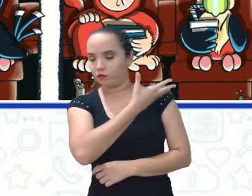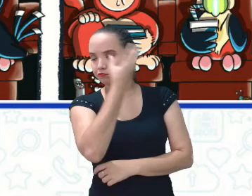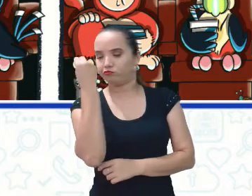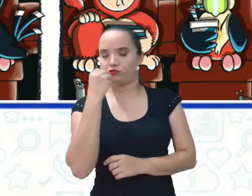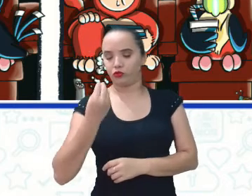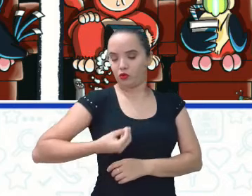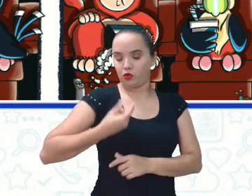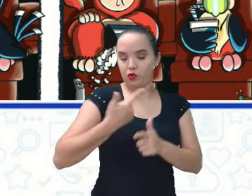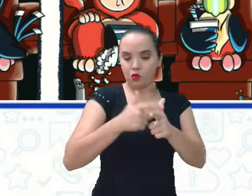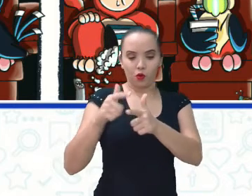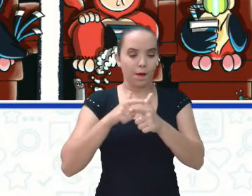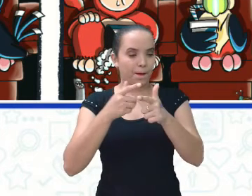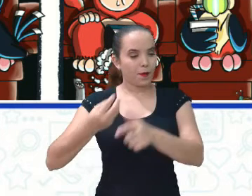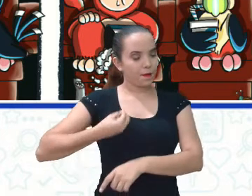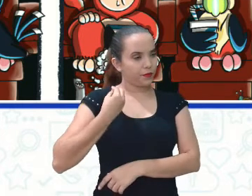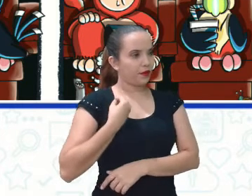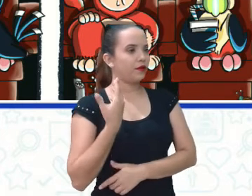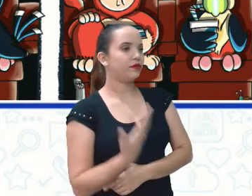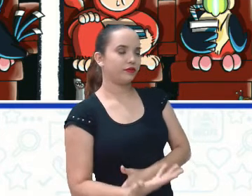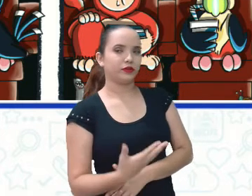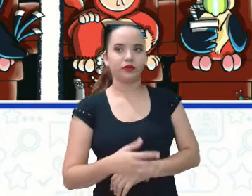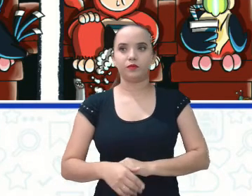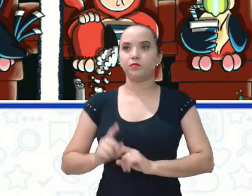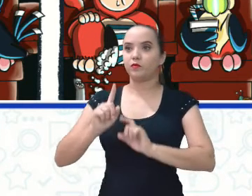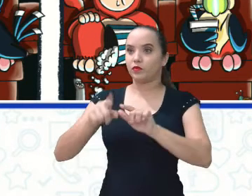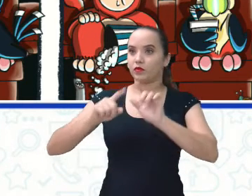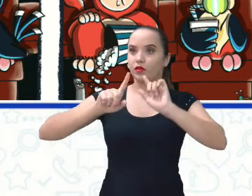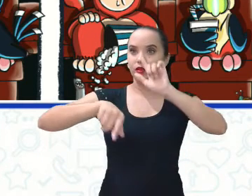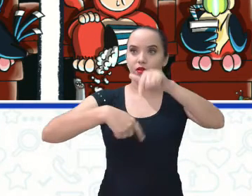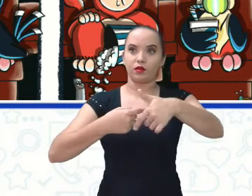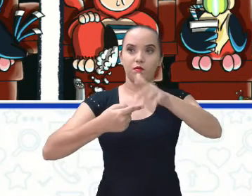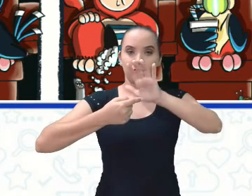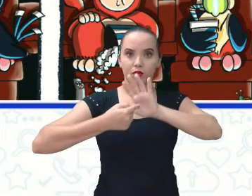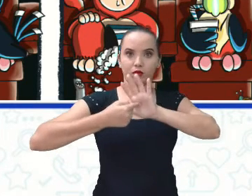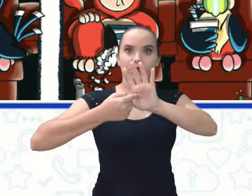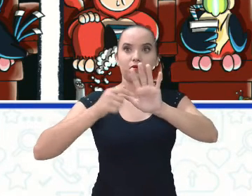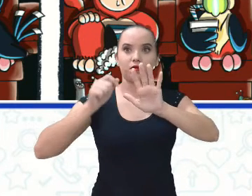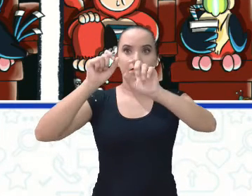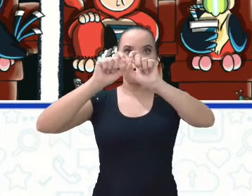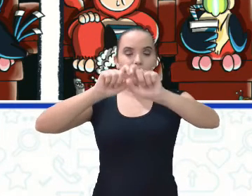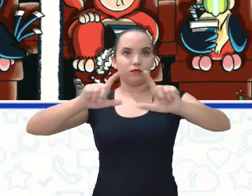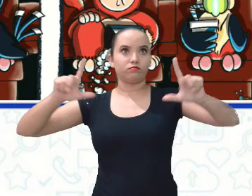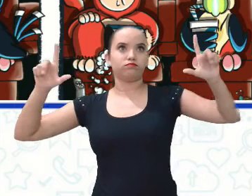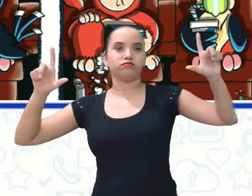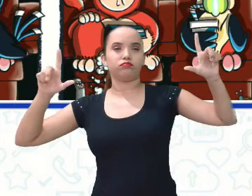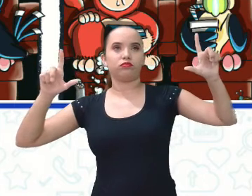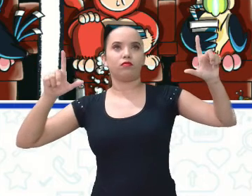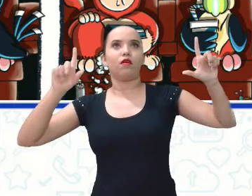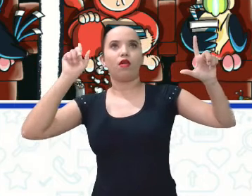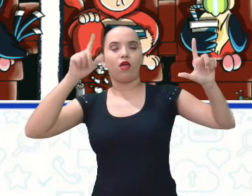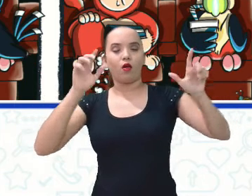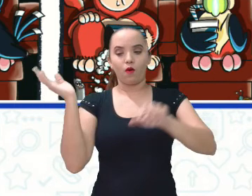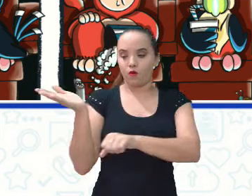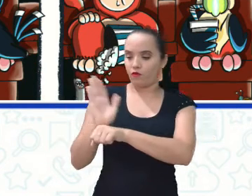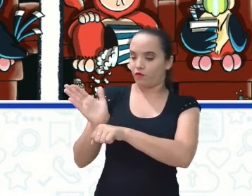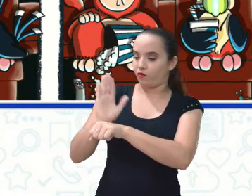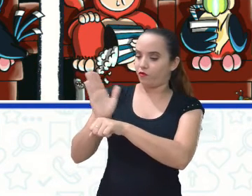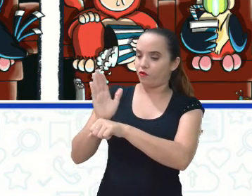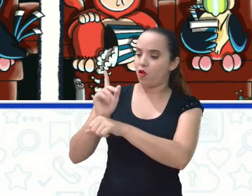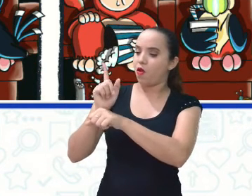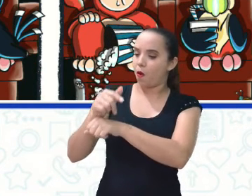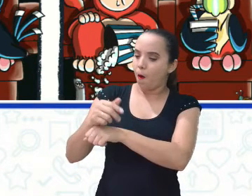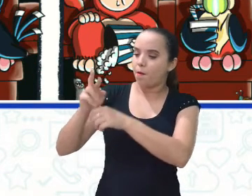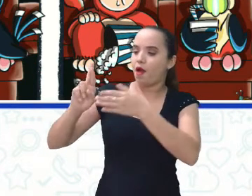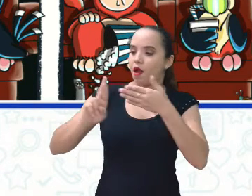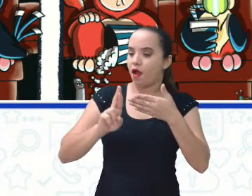lá na tela, né? Baseados em fatos reais. E aí eles, quando veem isso, eles não ficam